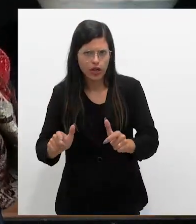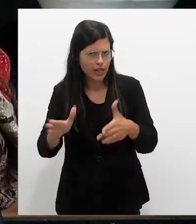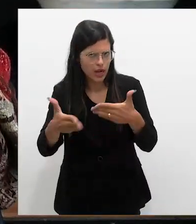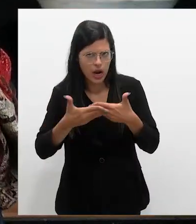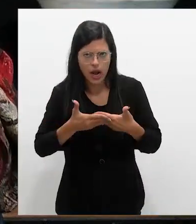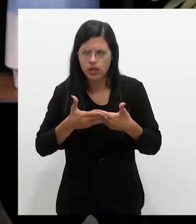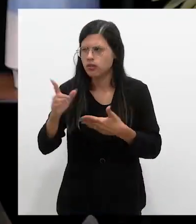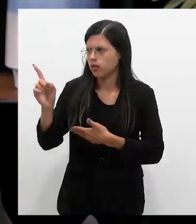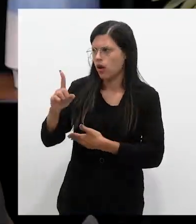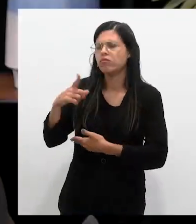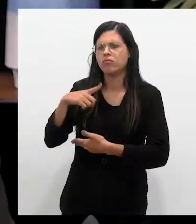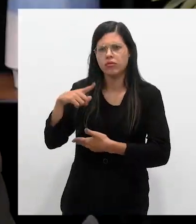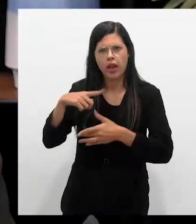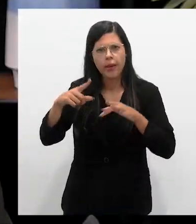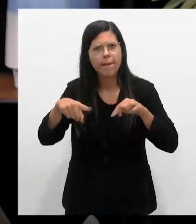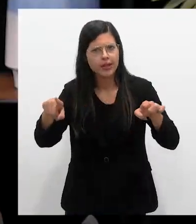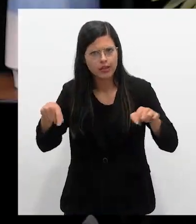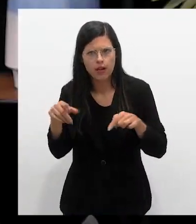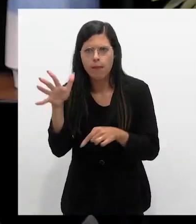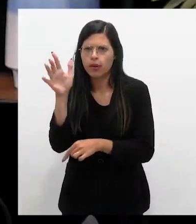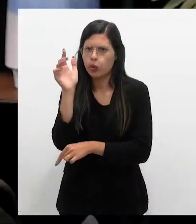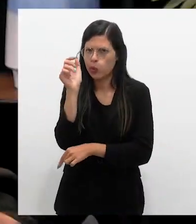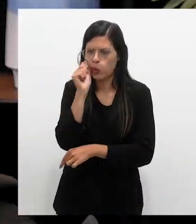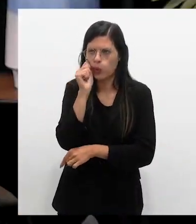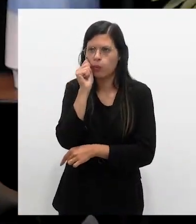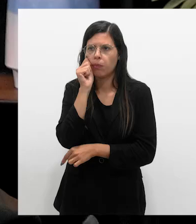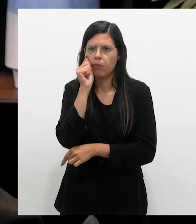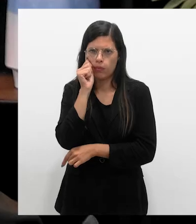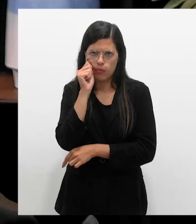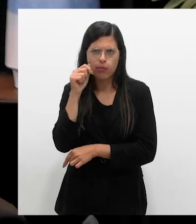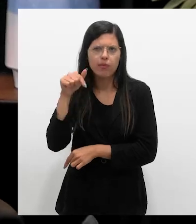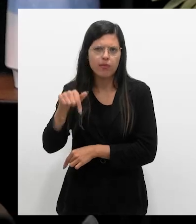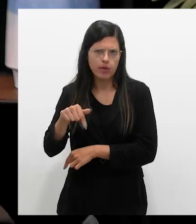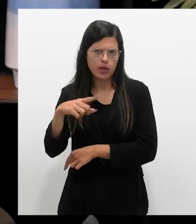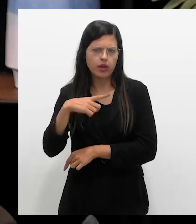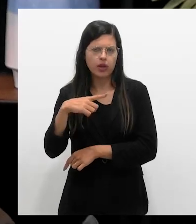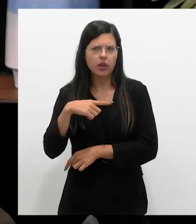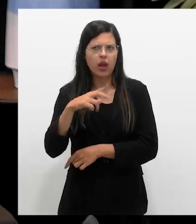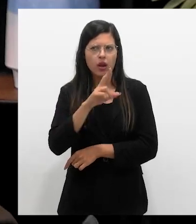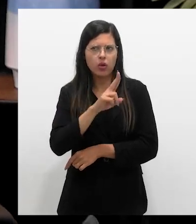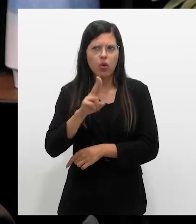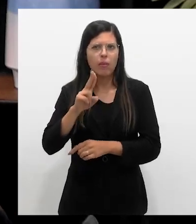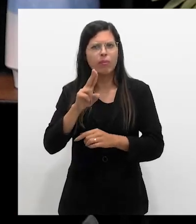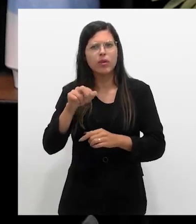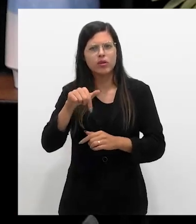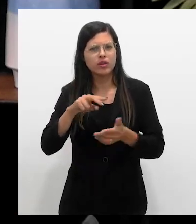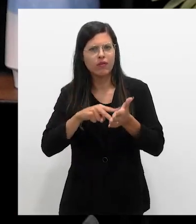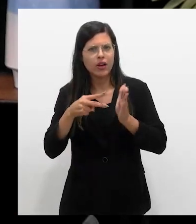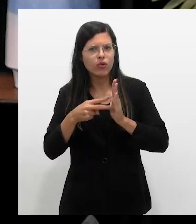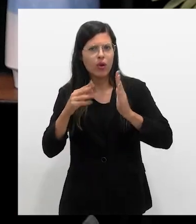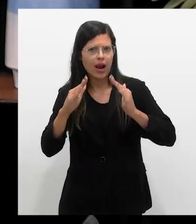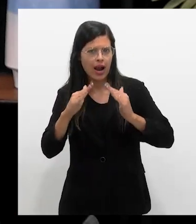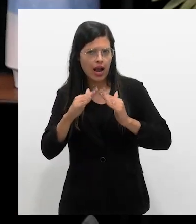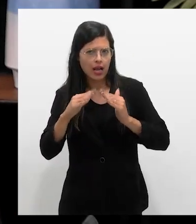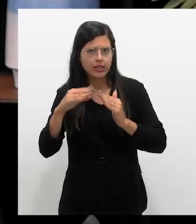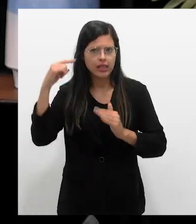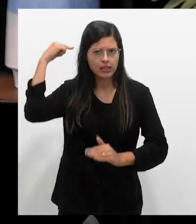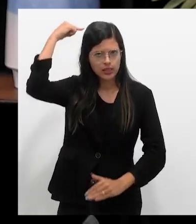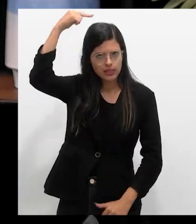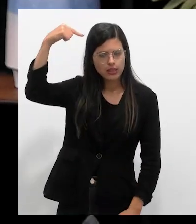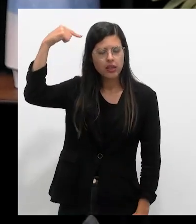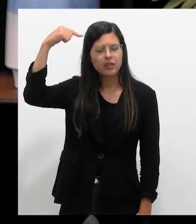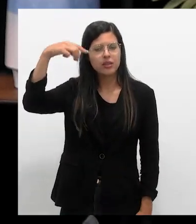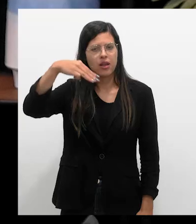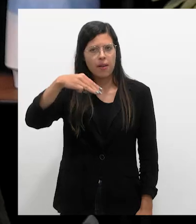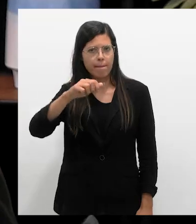têm que dormir, eles precisam tomar banho. Tem um dormitório, né, para eles? Se existe. Separados. O dormitório chama-se Domus Sancte Marte, Casa